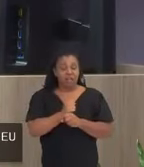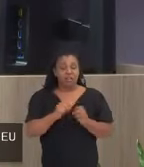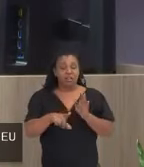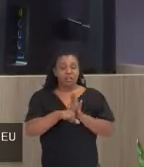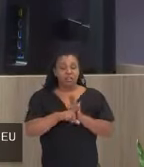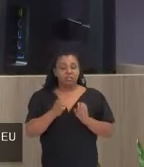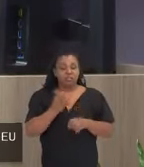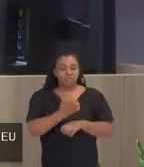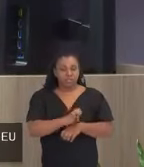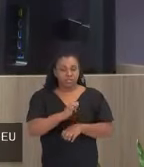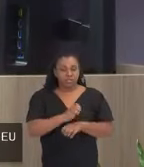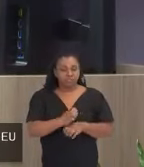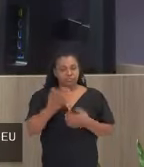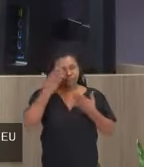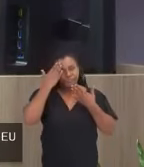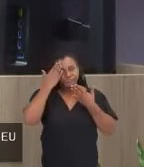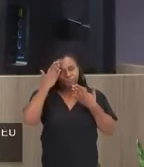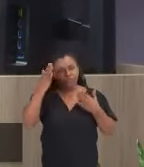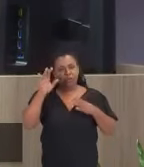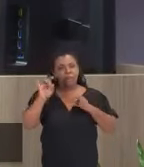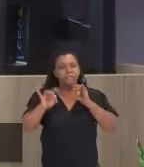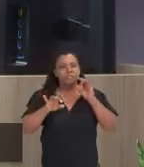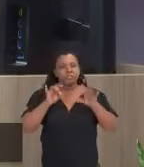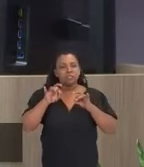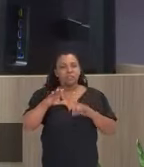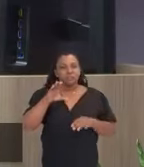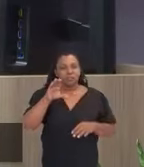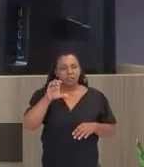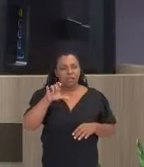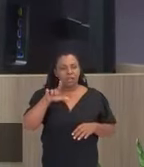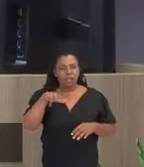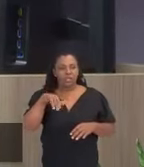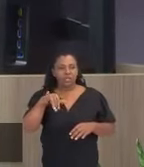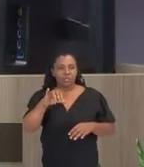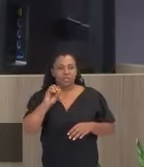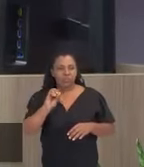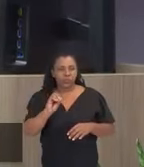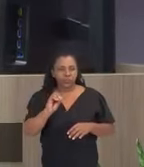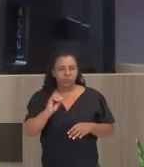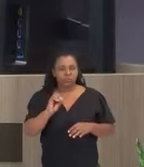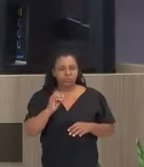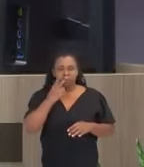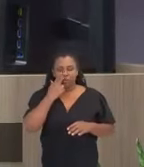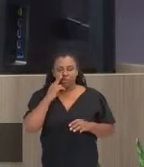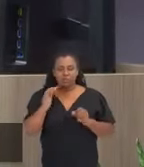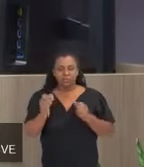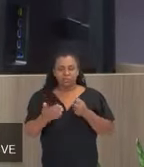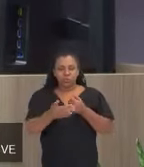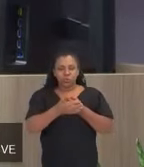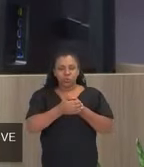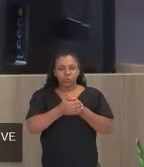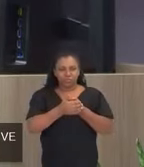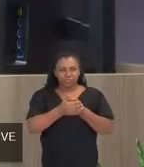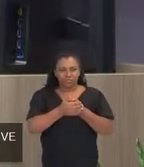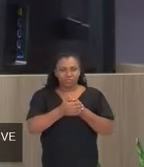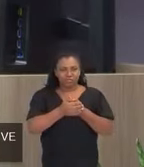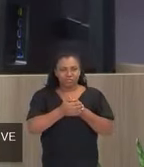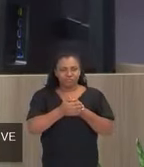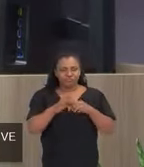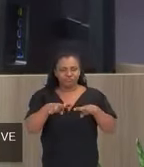também especial ao Clênio. Não sei se eu localizei aqui, está ali, ele escondidinho lá atrás, que ele teve uma atenção